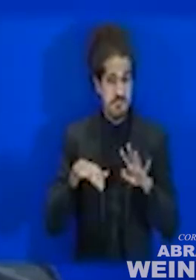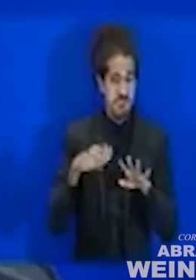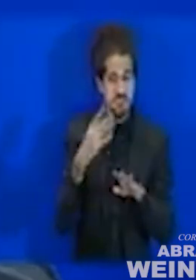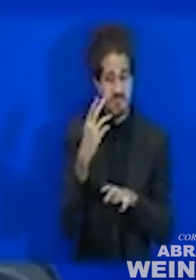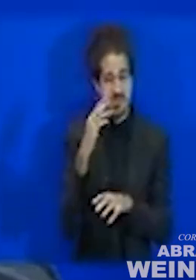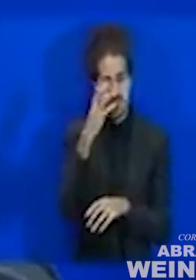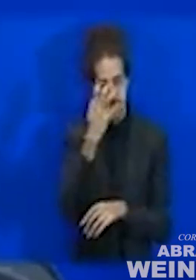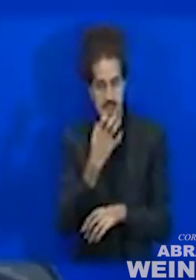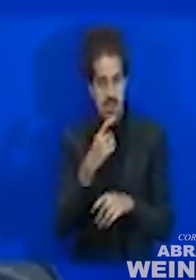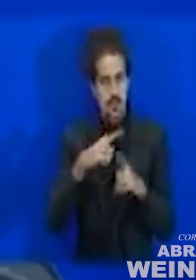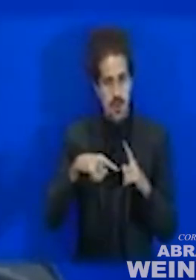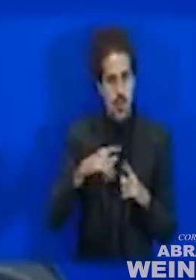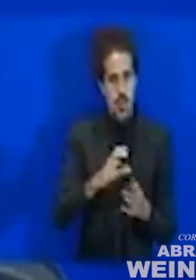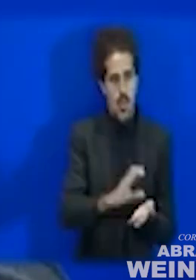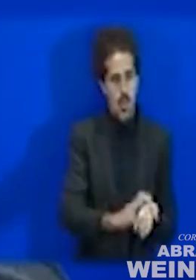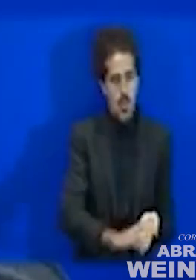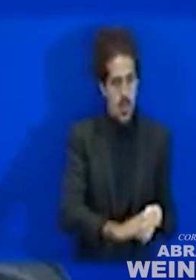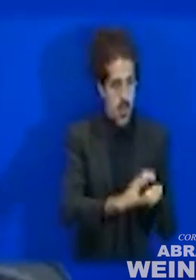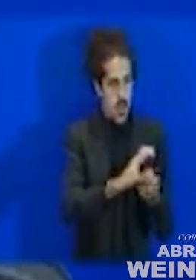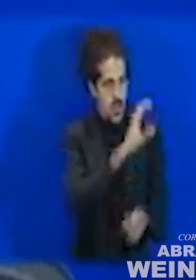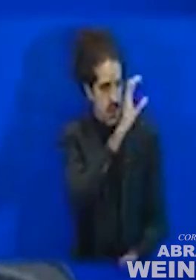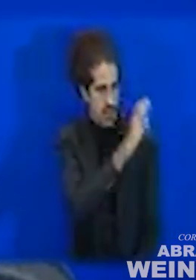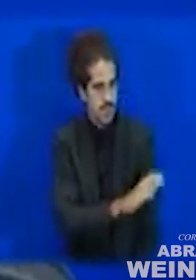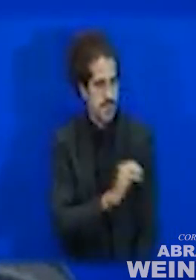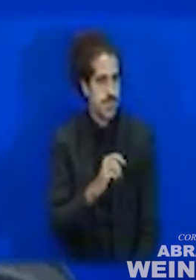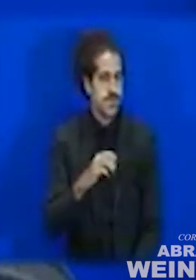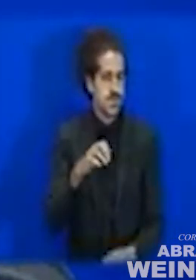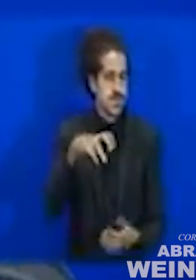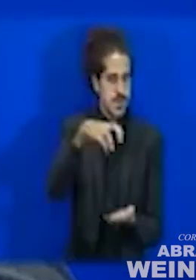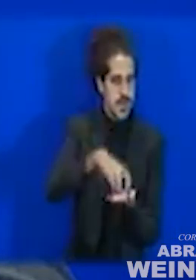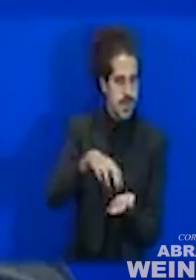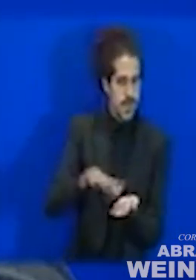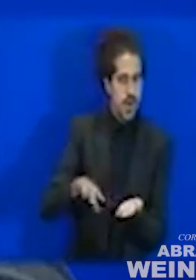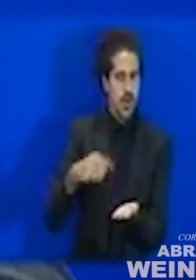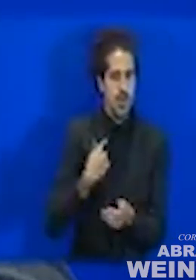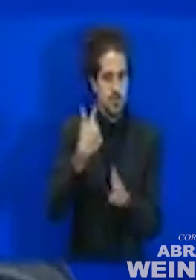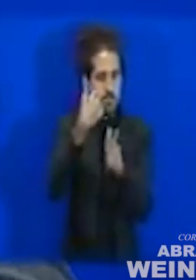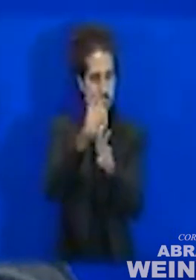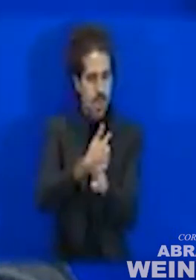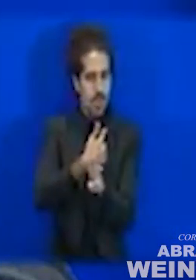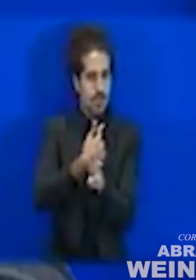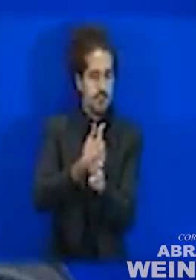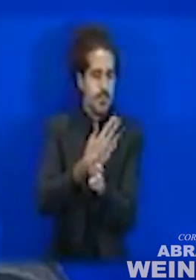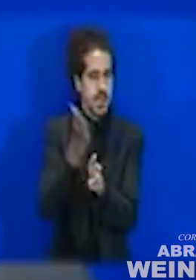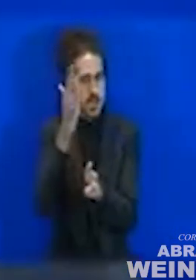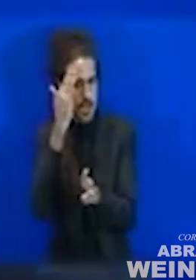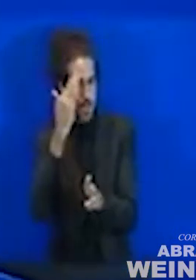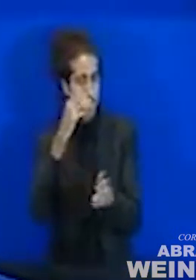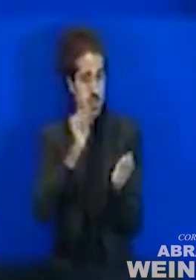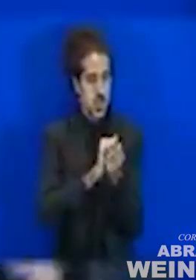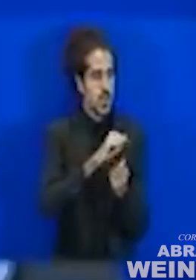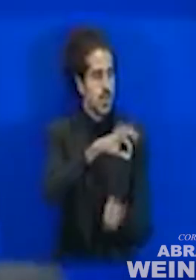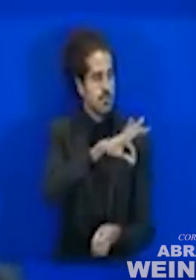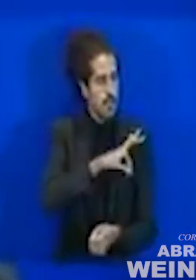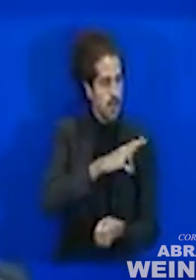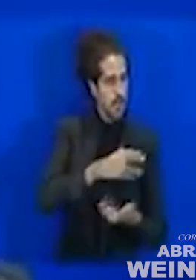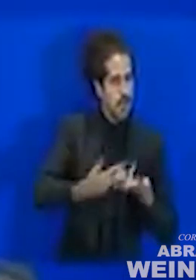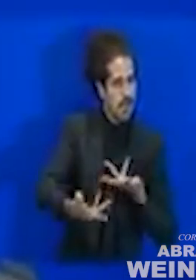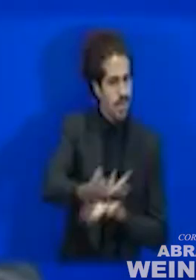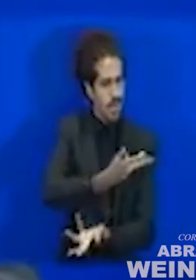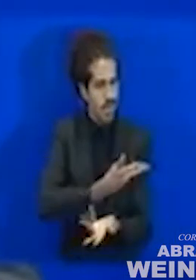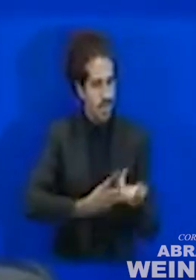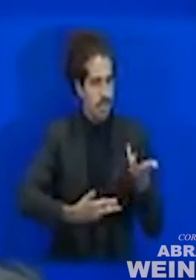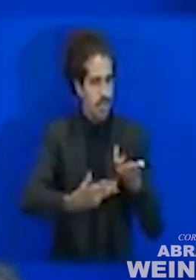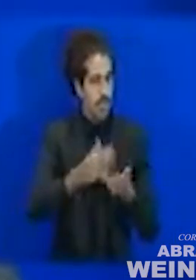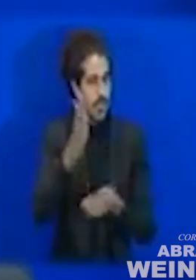chegando aqui até a coordenação central, que a gente fica em videoconferência com a Sesgran Rio, FGV, a polícia, a gente tem todo um monitoramento que acontece no